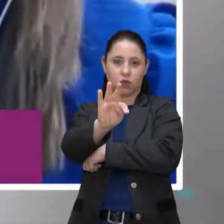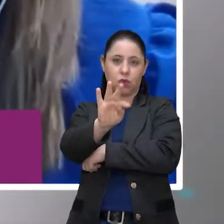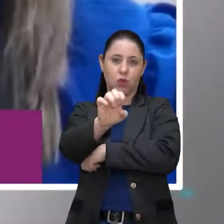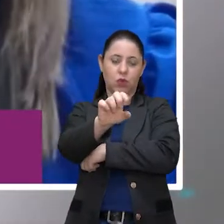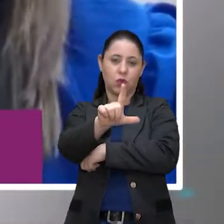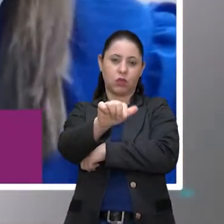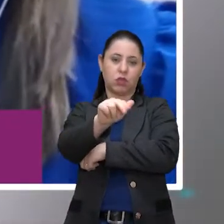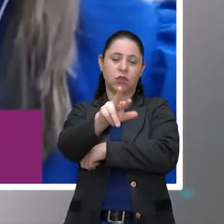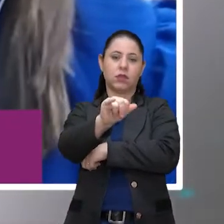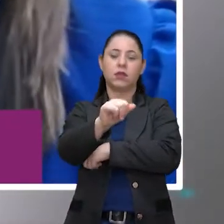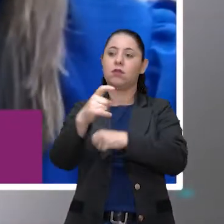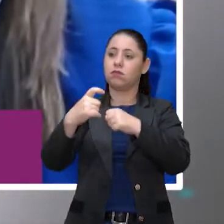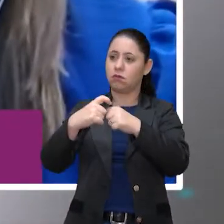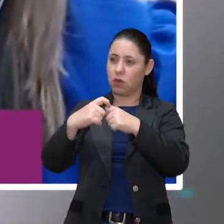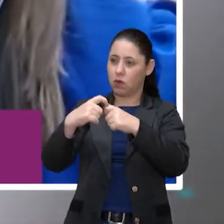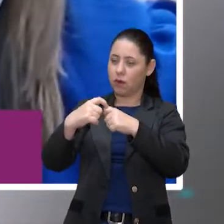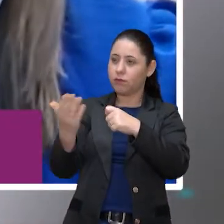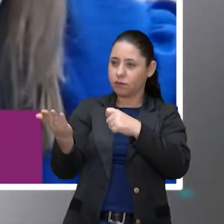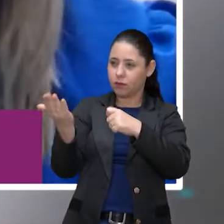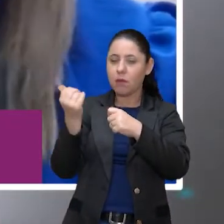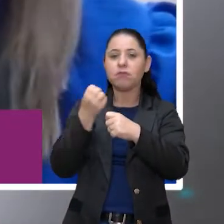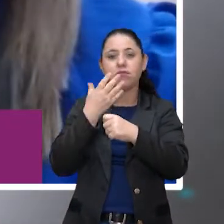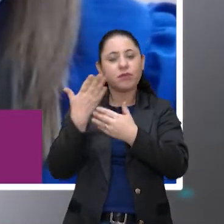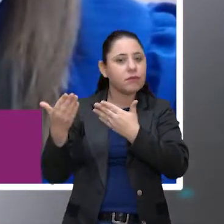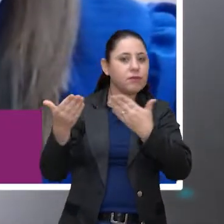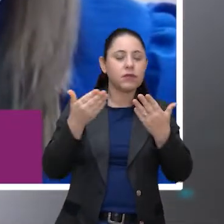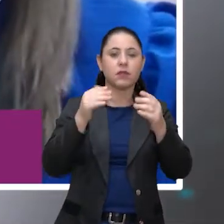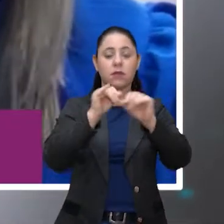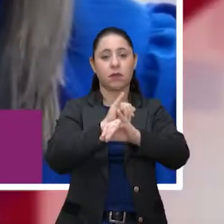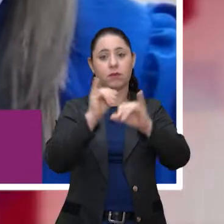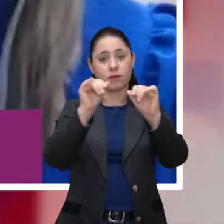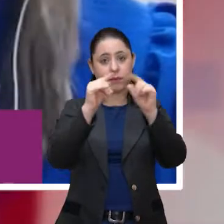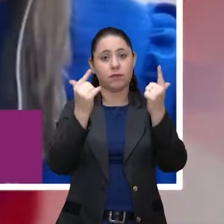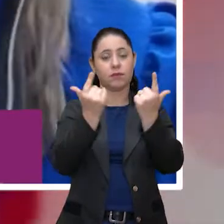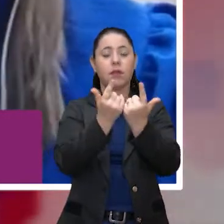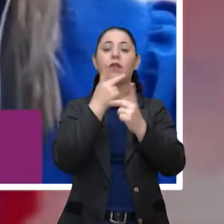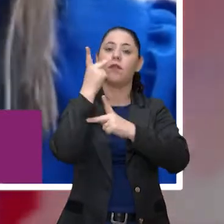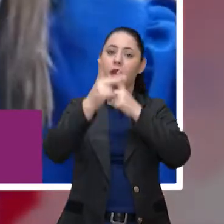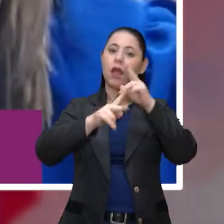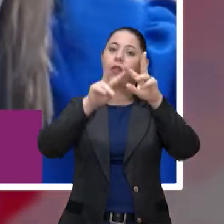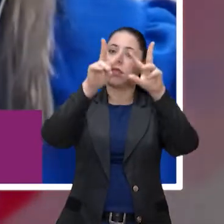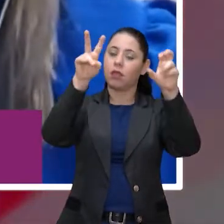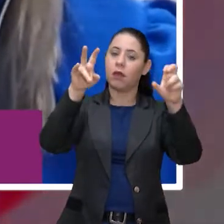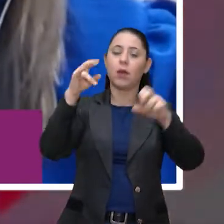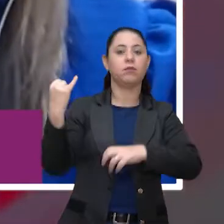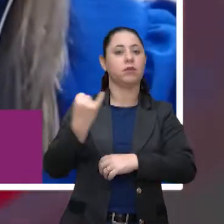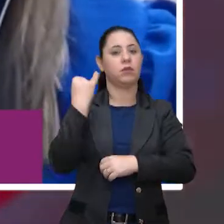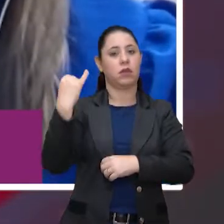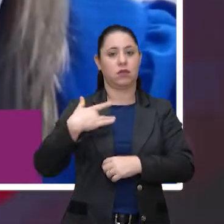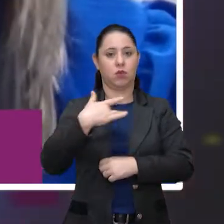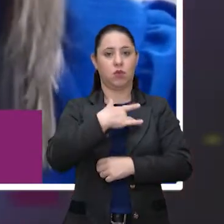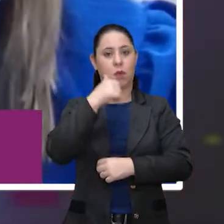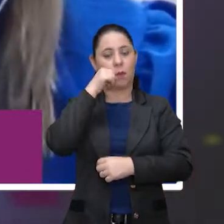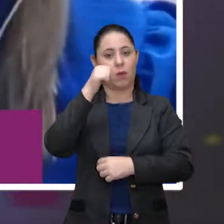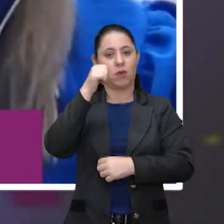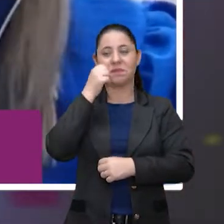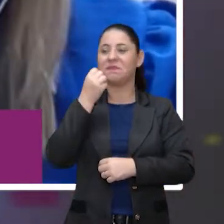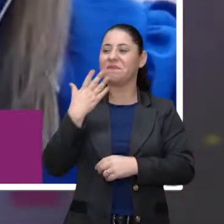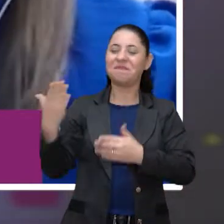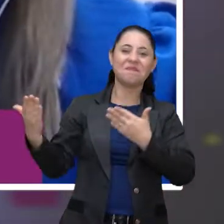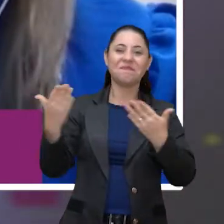Marilana Geimba. Doutora, seja bem-vinda à programação da TV Alemes para falar de um assunto tão importante que é a saúde da